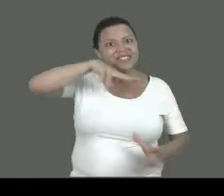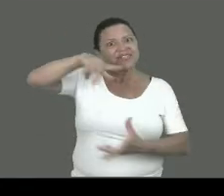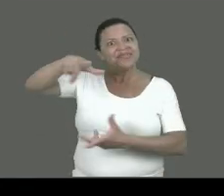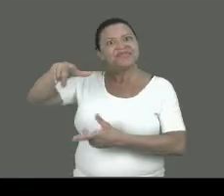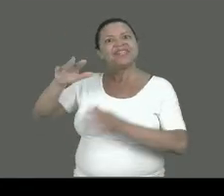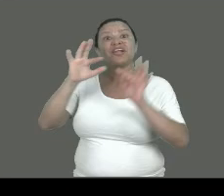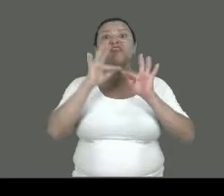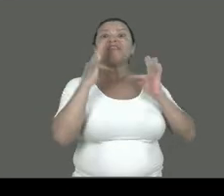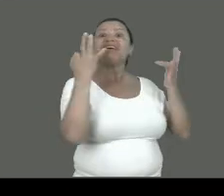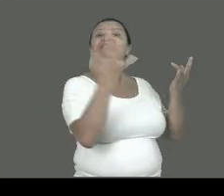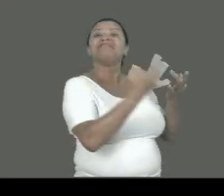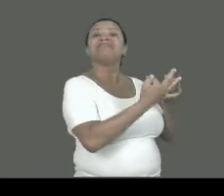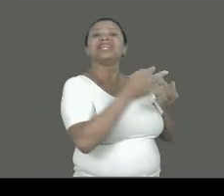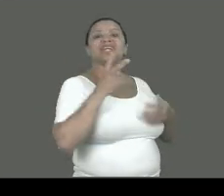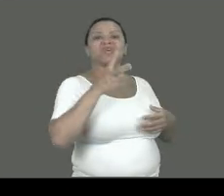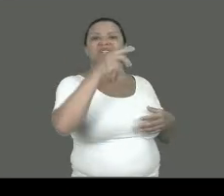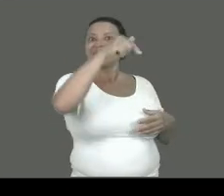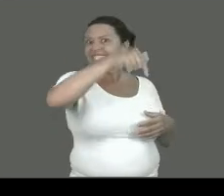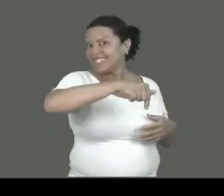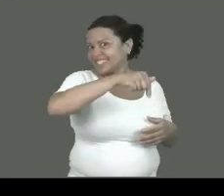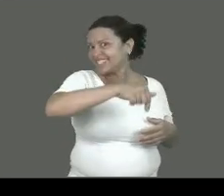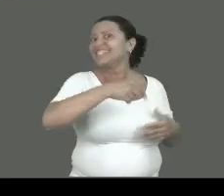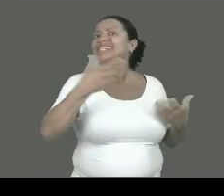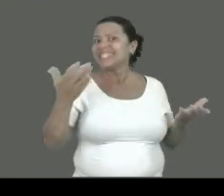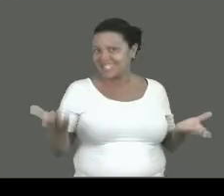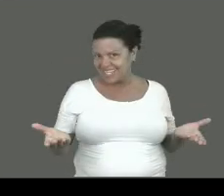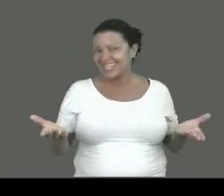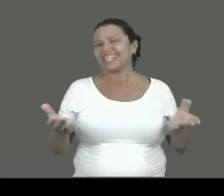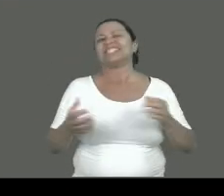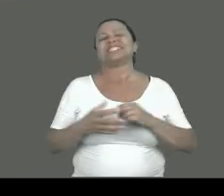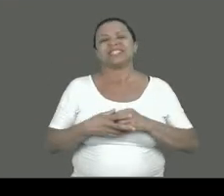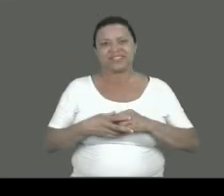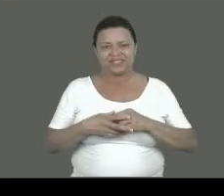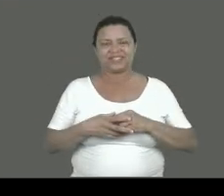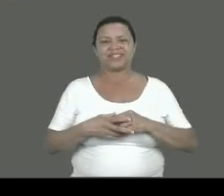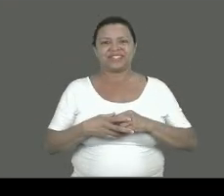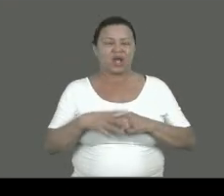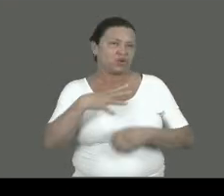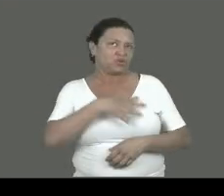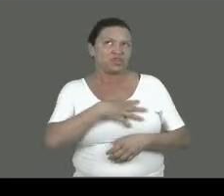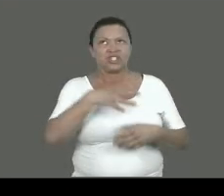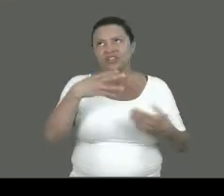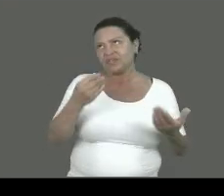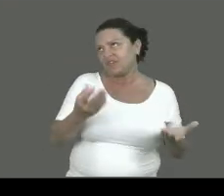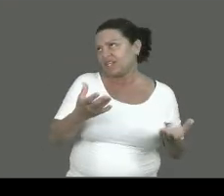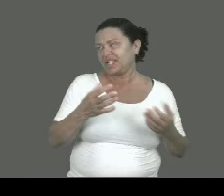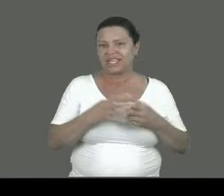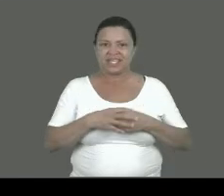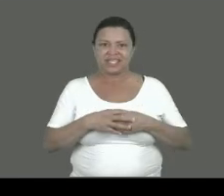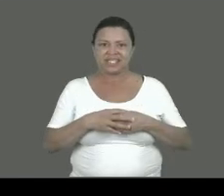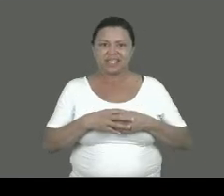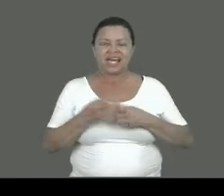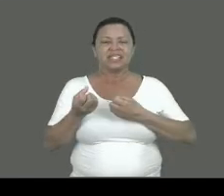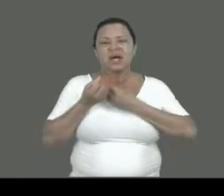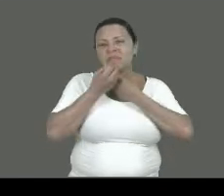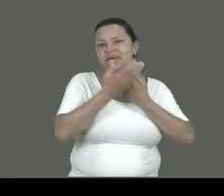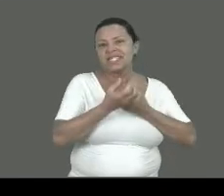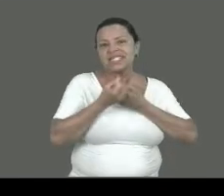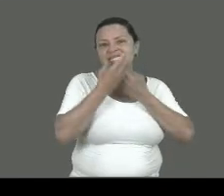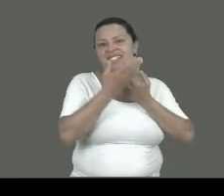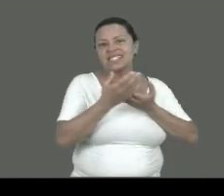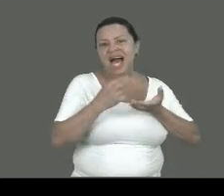ainda que ainda estão encarnados, visitar, quem sabe, os nossos filhos, poder trazer uma